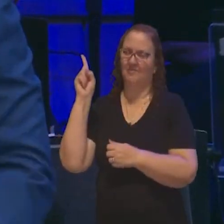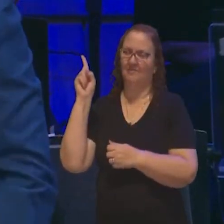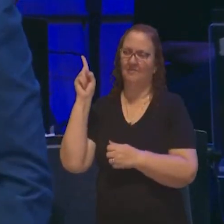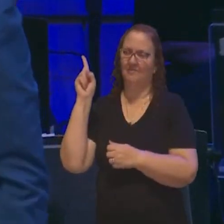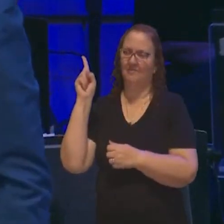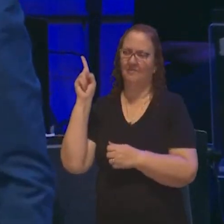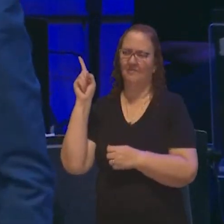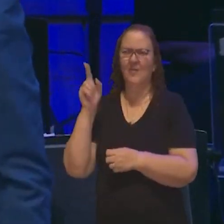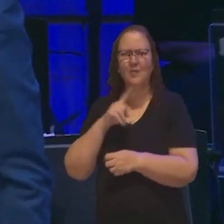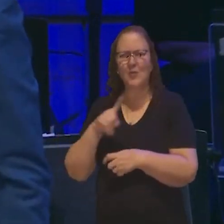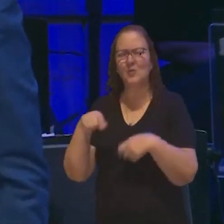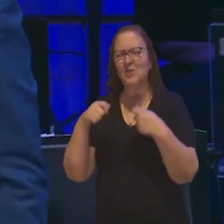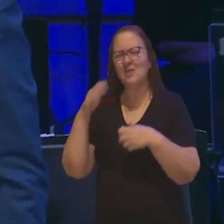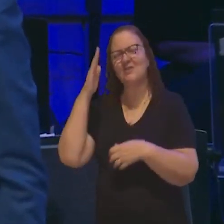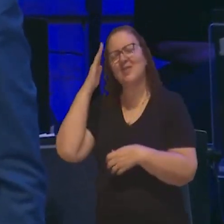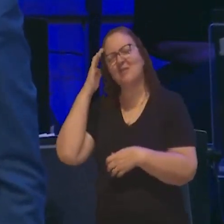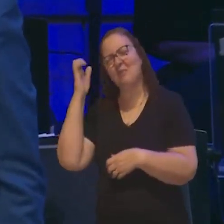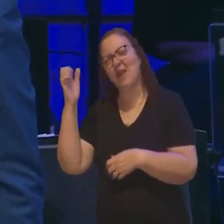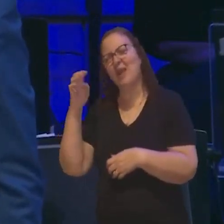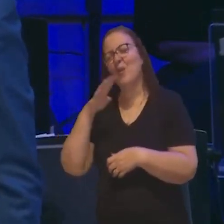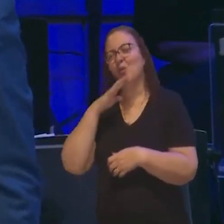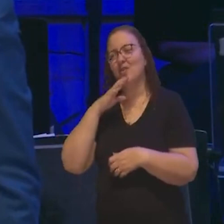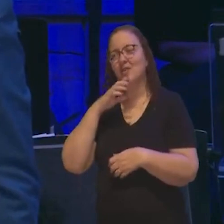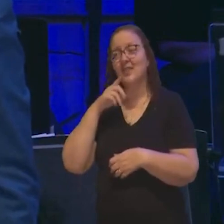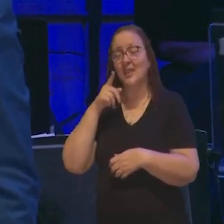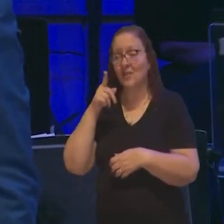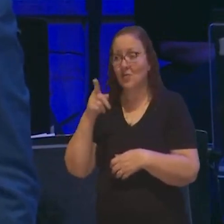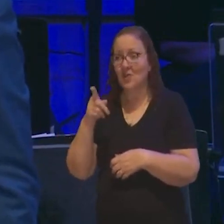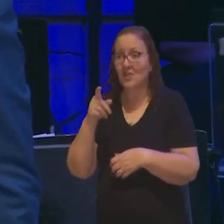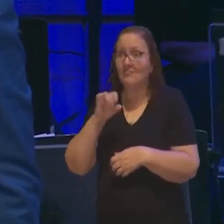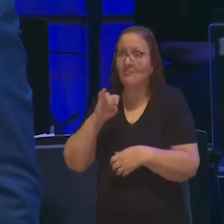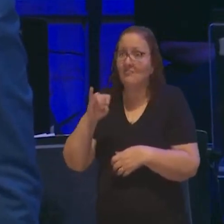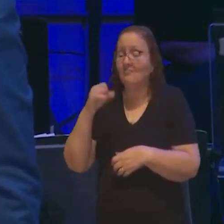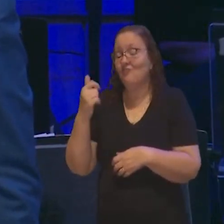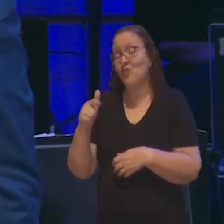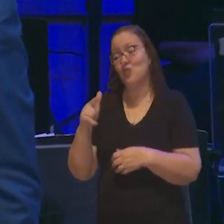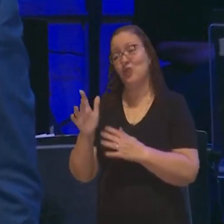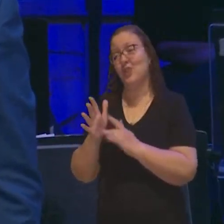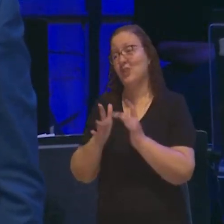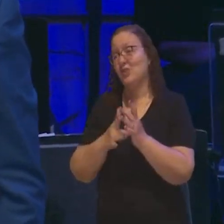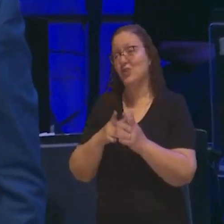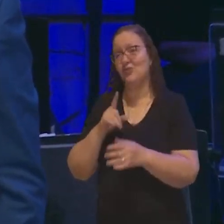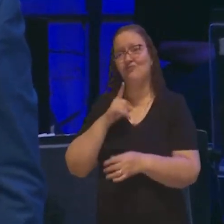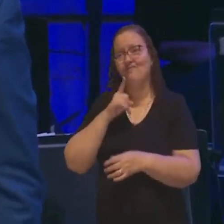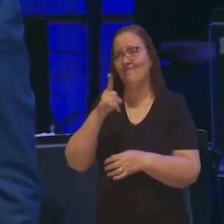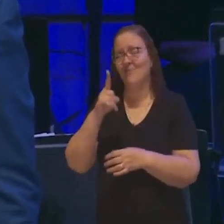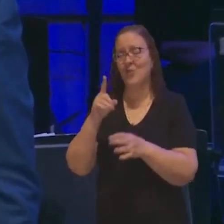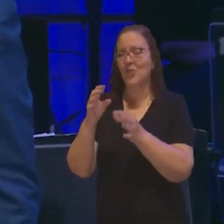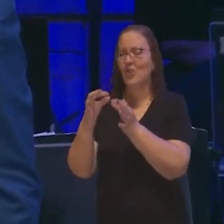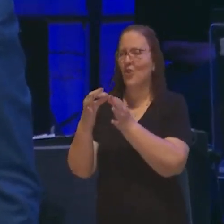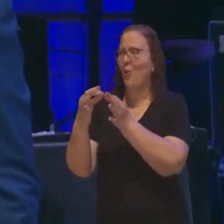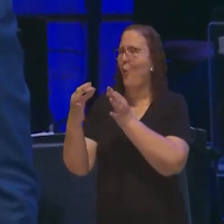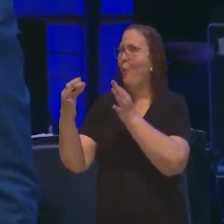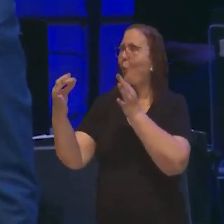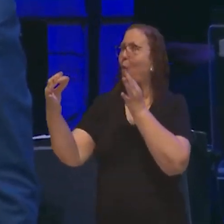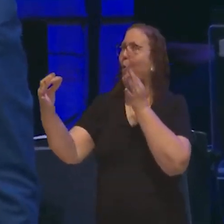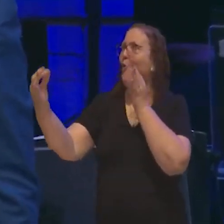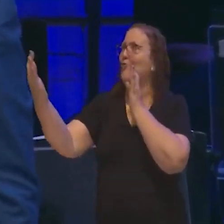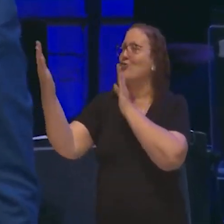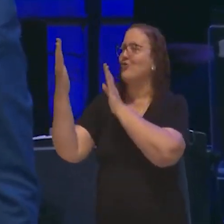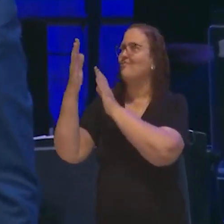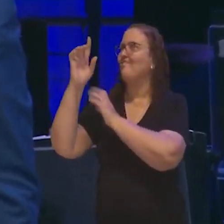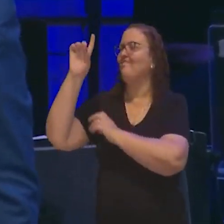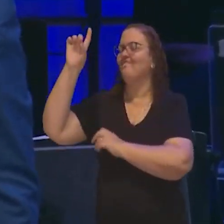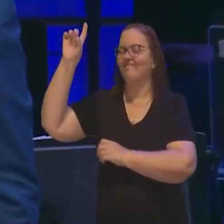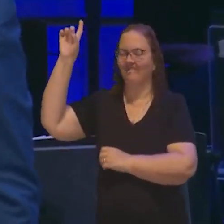para que você saiba que você sem Cristo, você está longe da presença